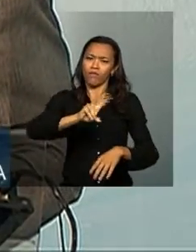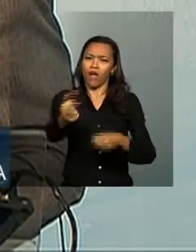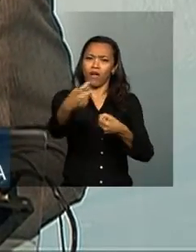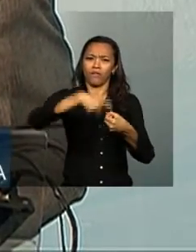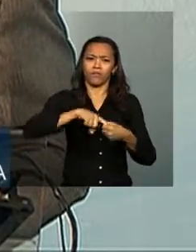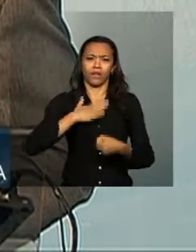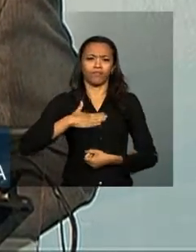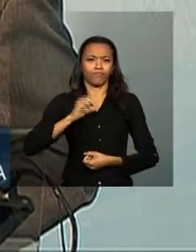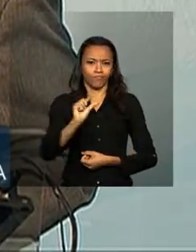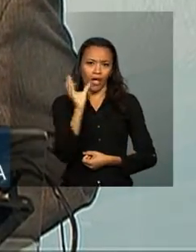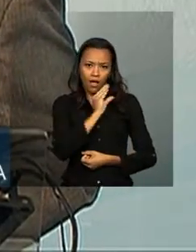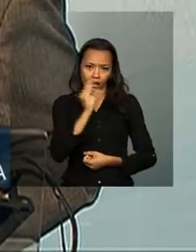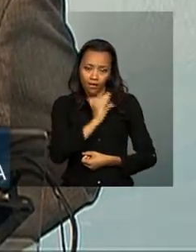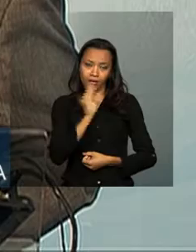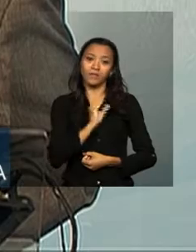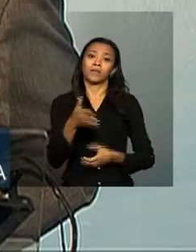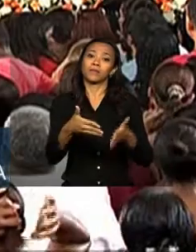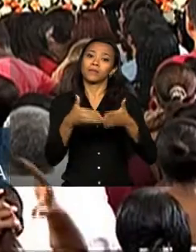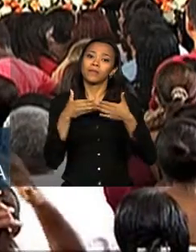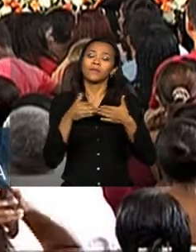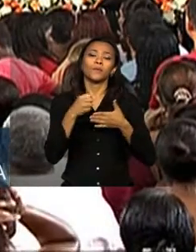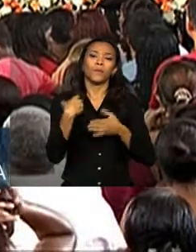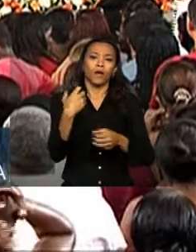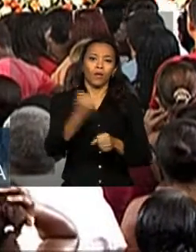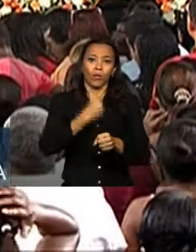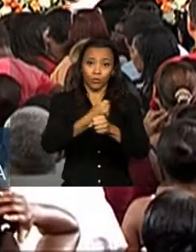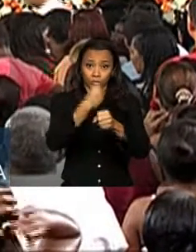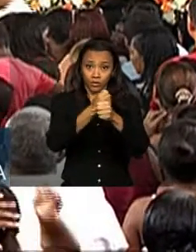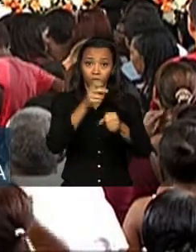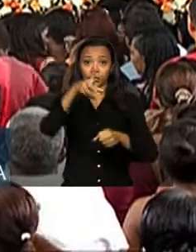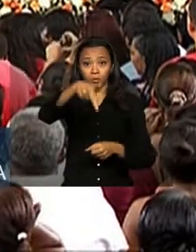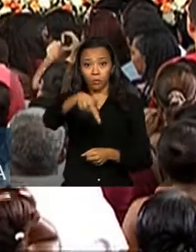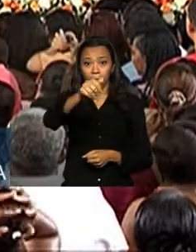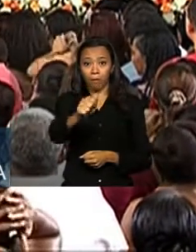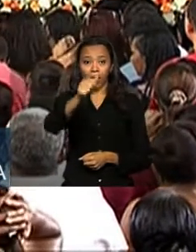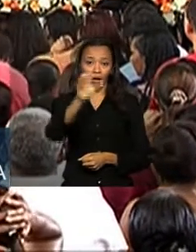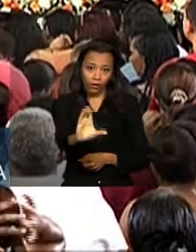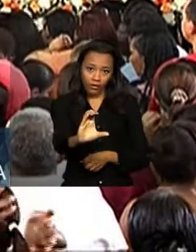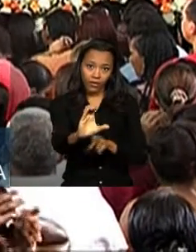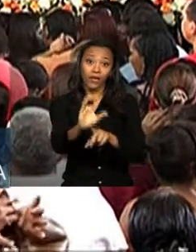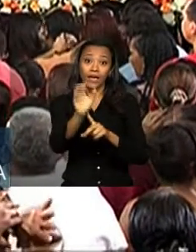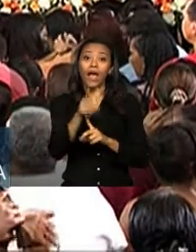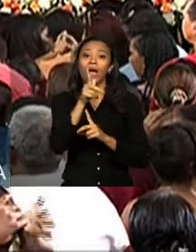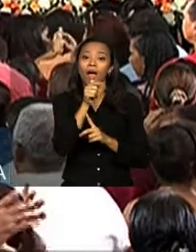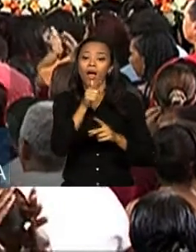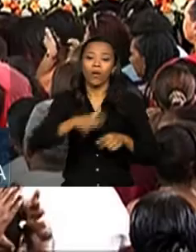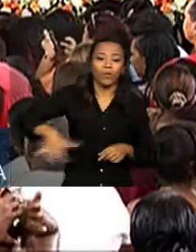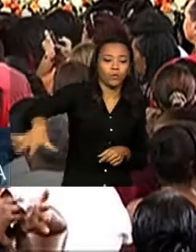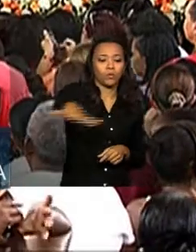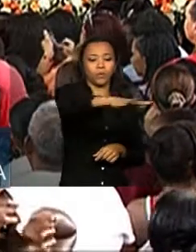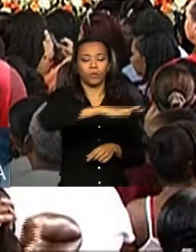breve, presidenta, para dar uma ordem de serviço de uma obra do PAC, que é a obra da Lagoa, que é a